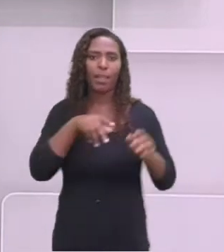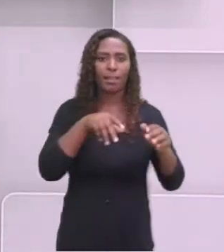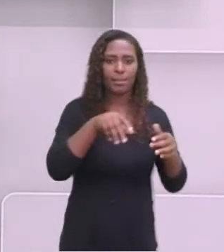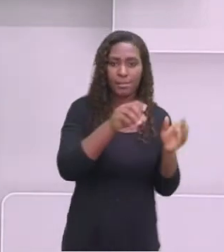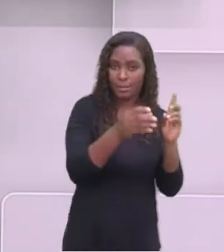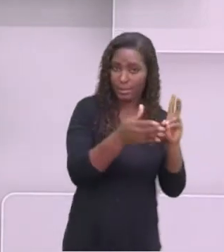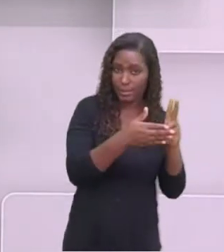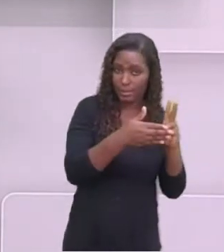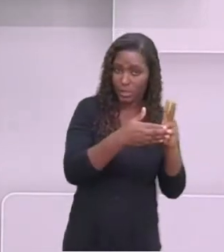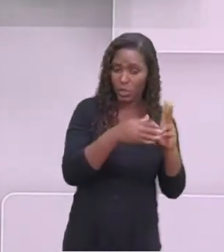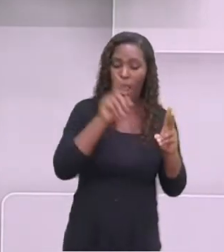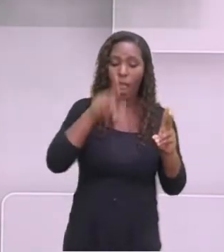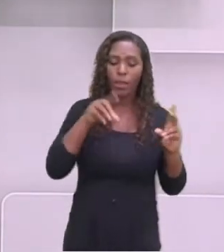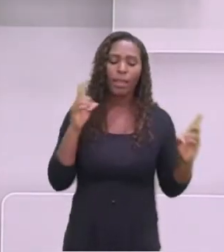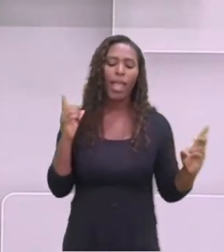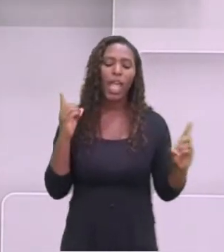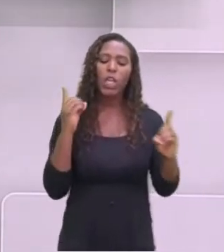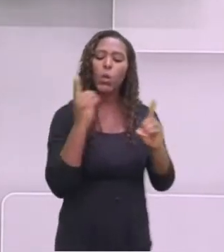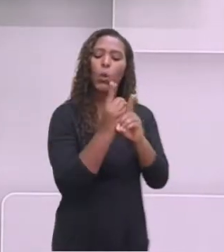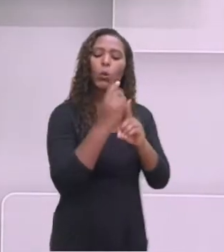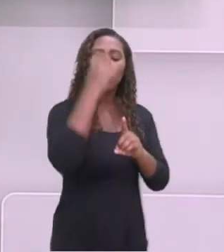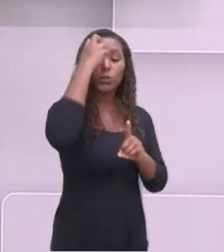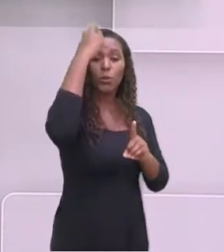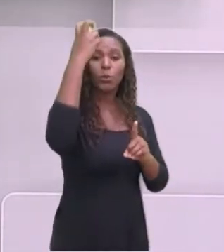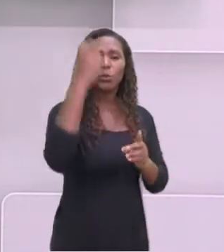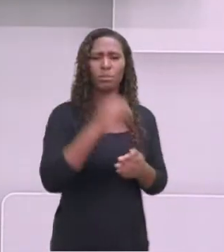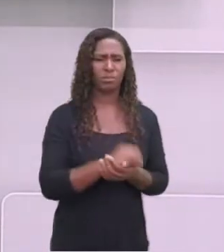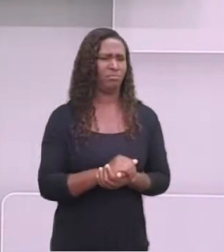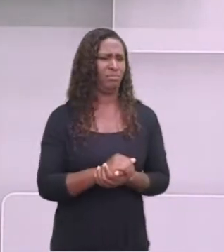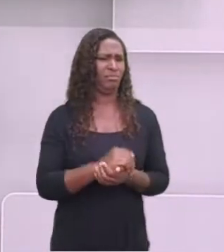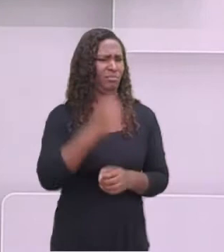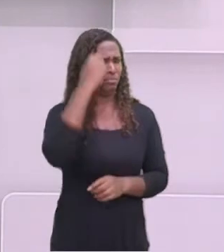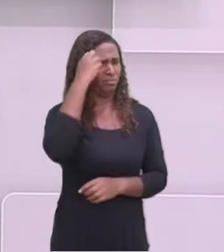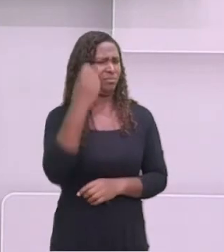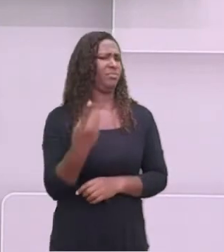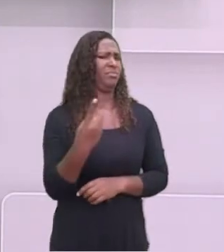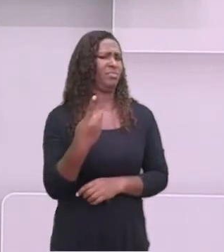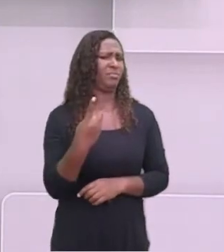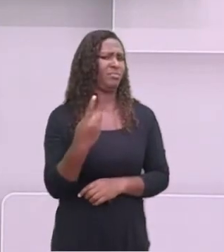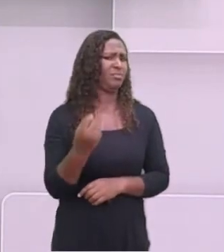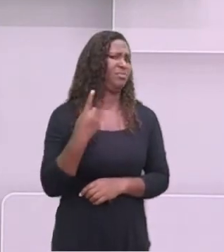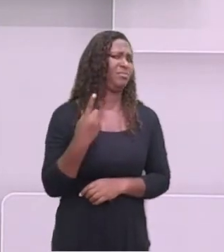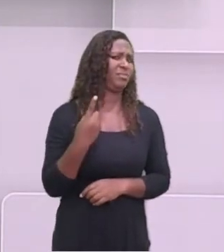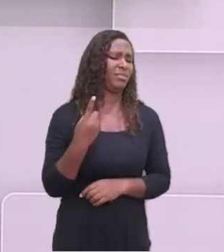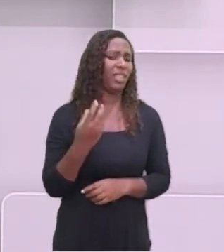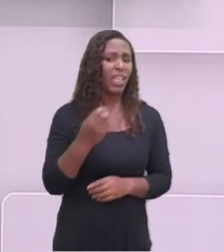momento em que diferentes culturas se trocavam.